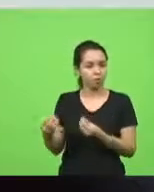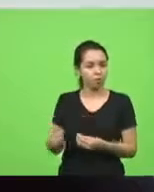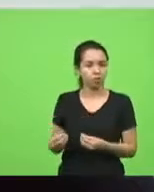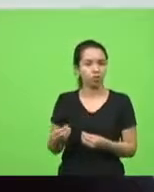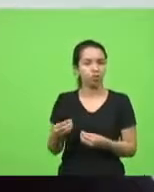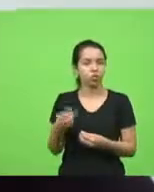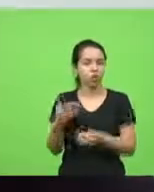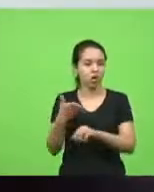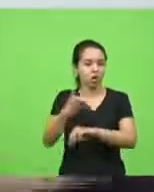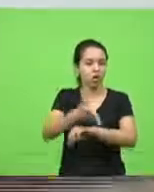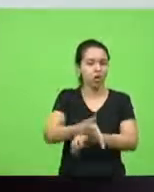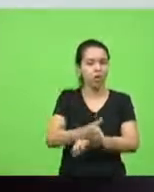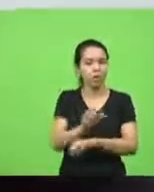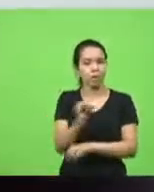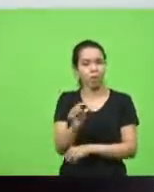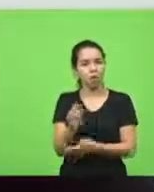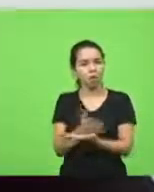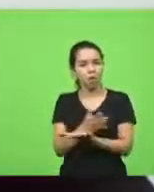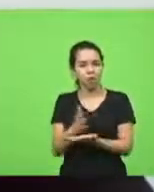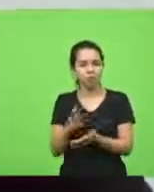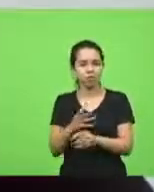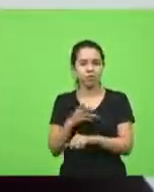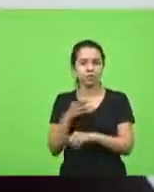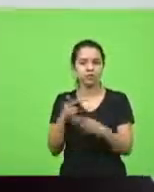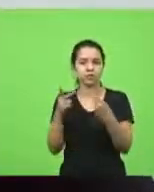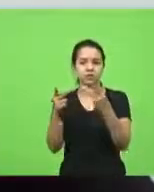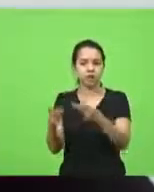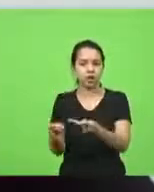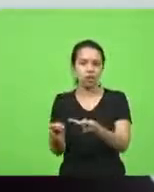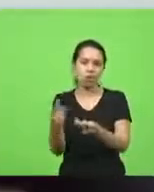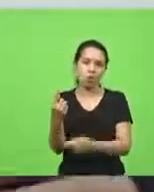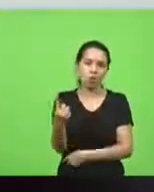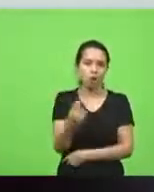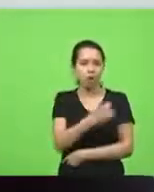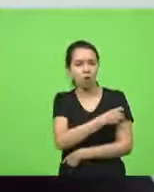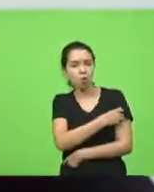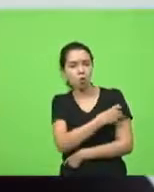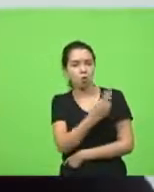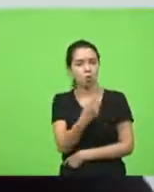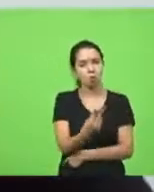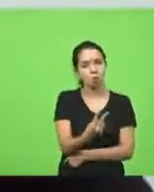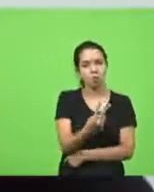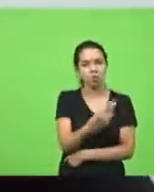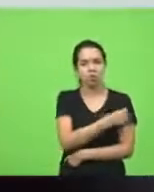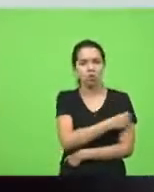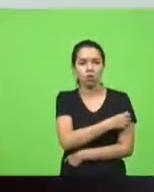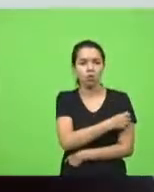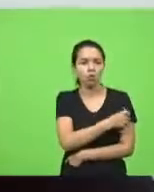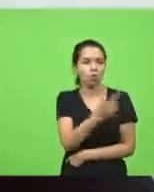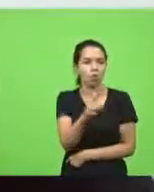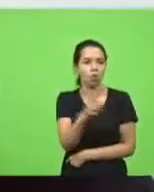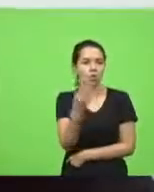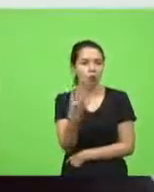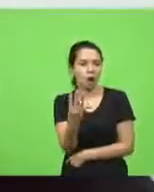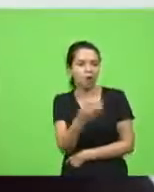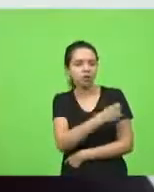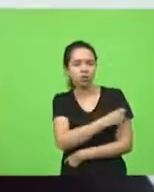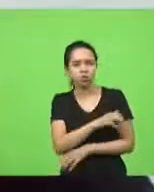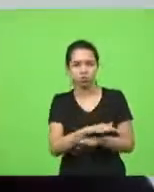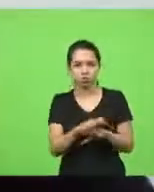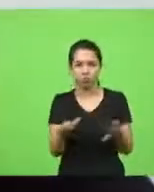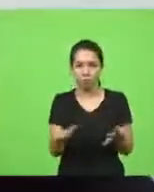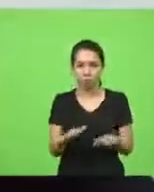1 aluno, outra sala tinha 2 alunos, outra sala tinha 4 alunos. Mas quem entende